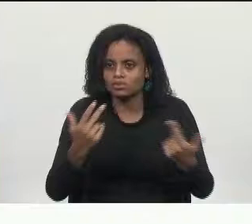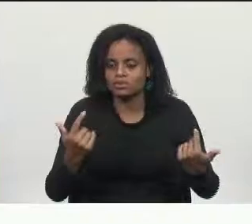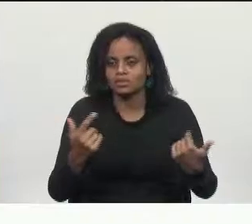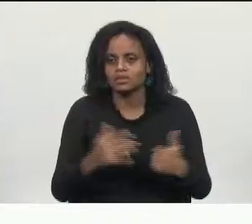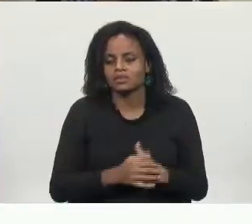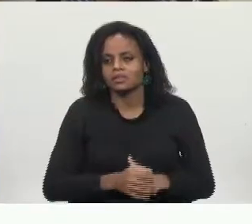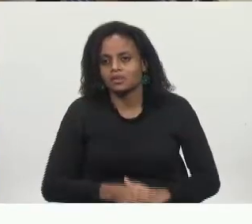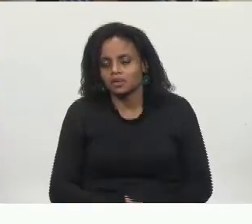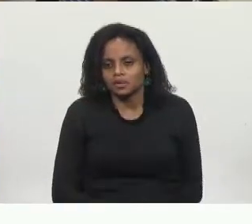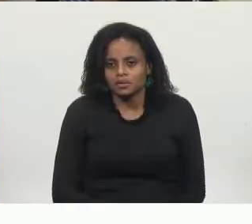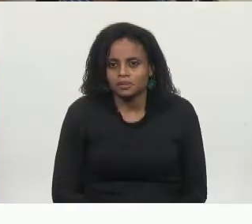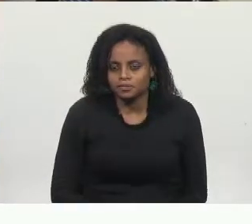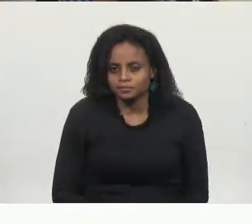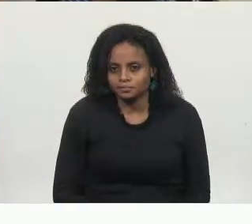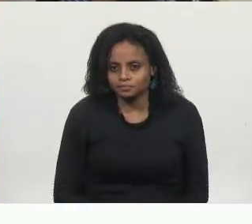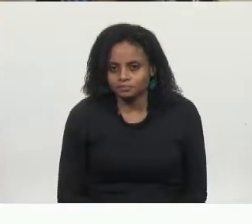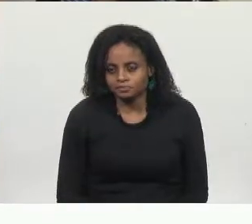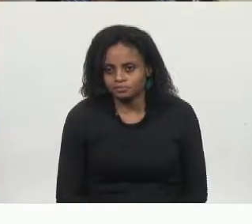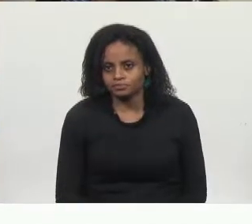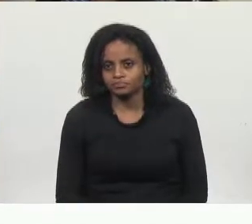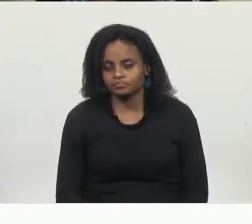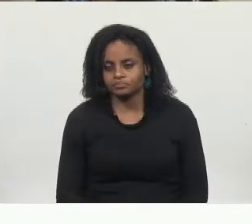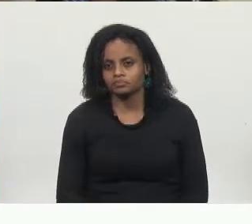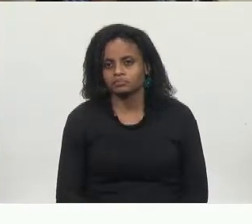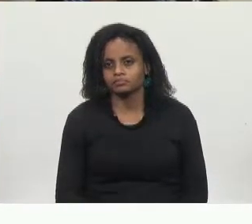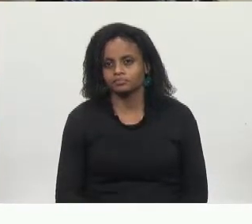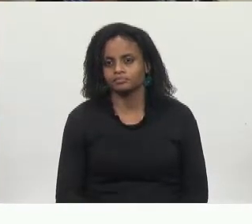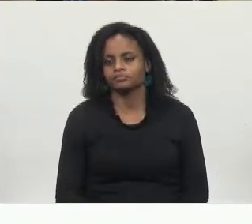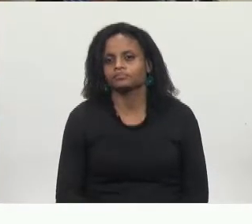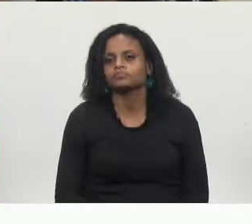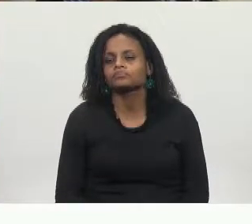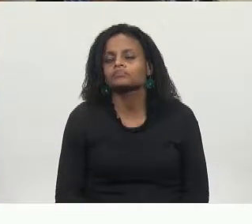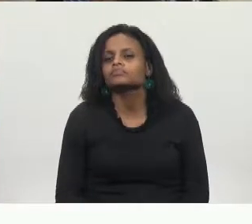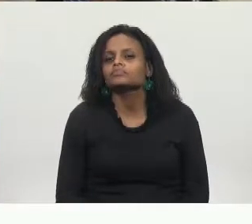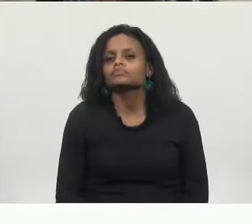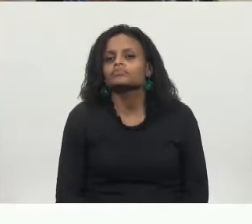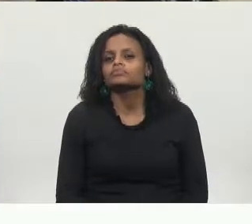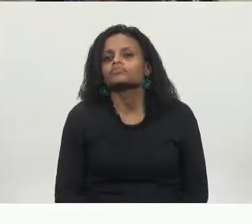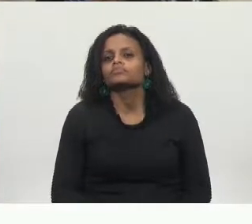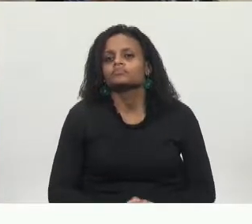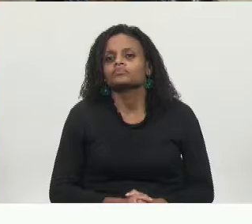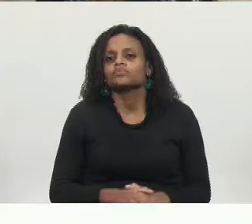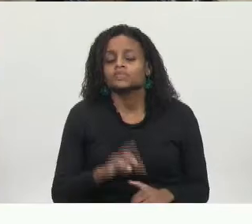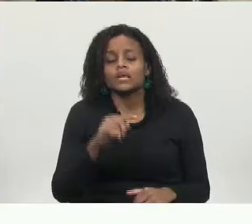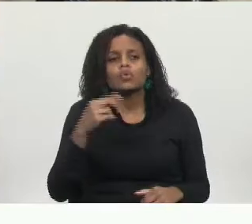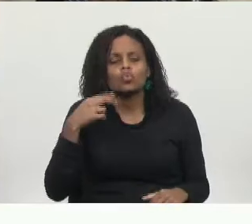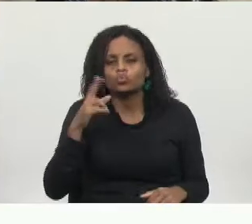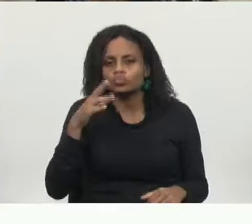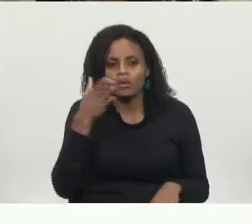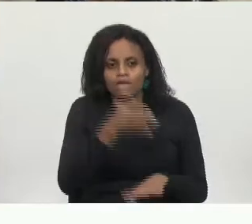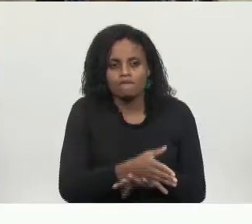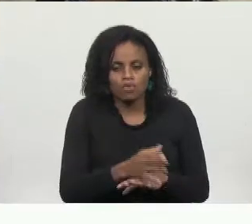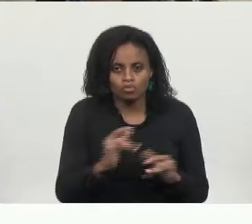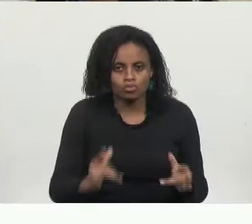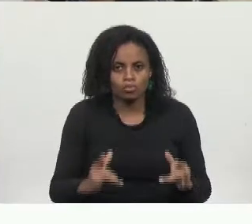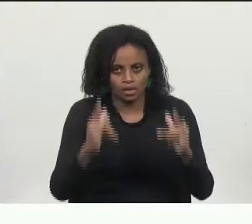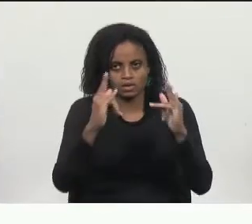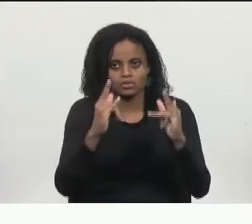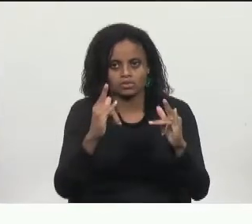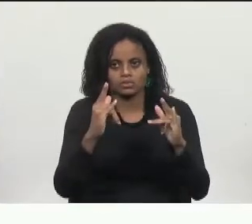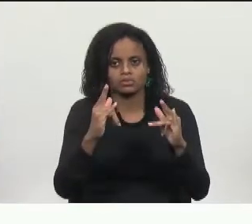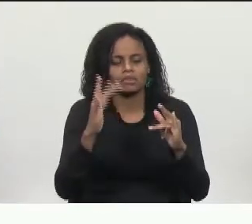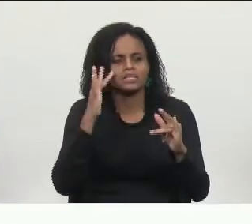no plenário? Não, seria lá, porque lá para ser o acesso lá vai ser um acesso único, né? Eu nem estive no prédio ainda, mas parece que você entra no